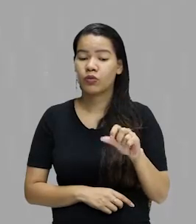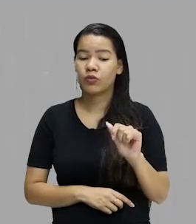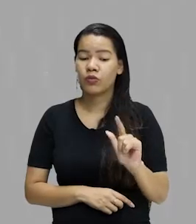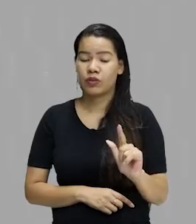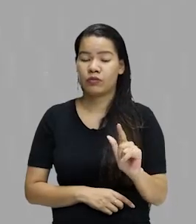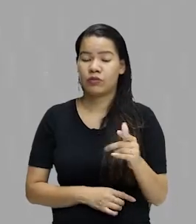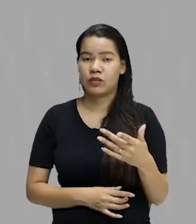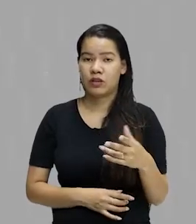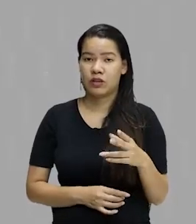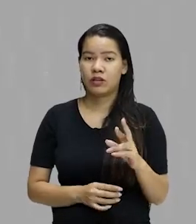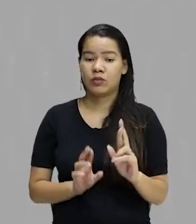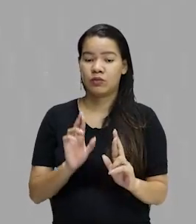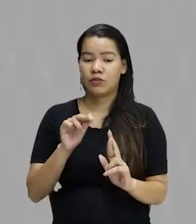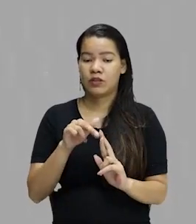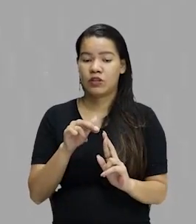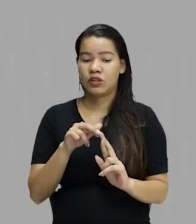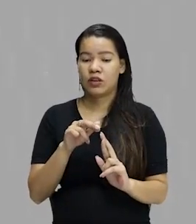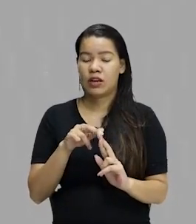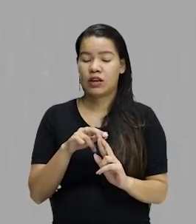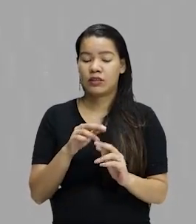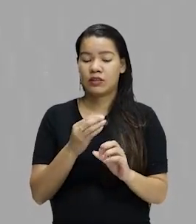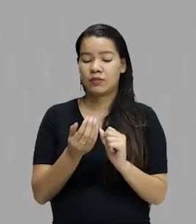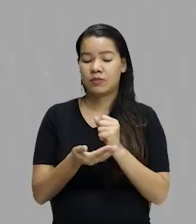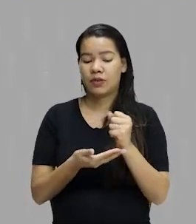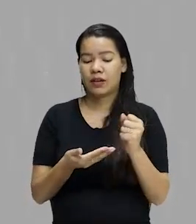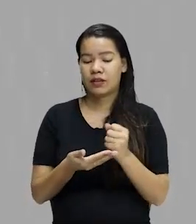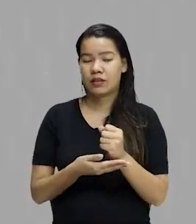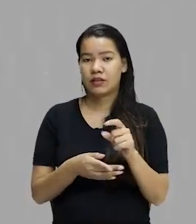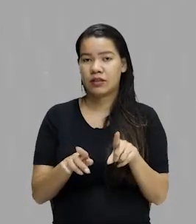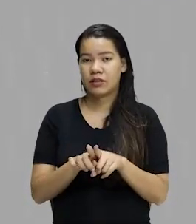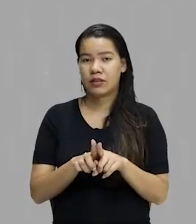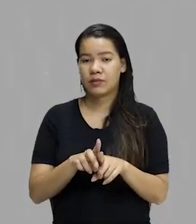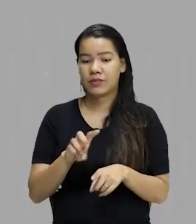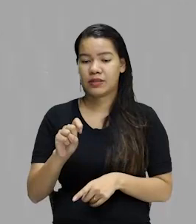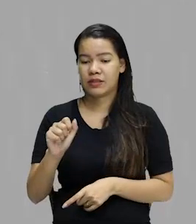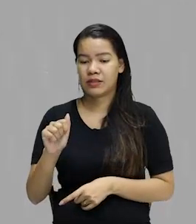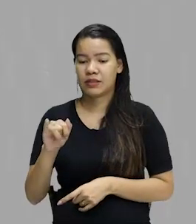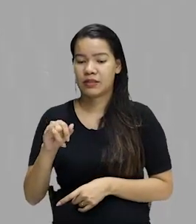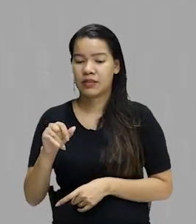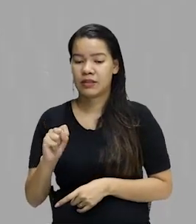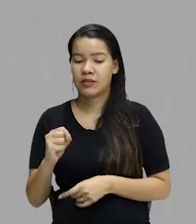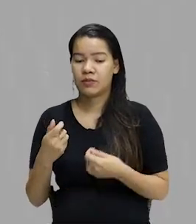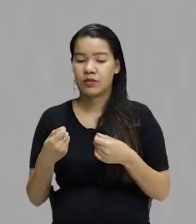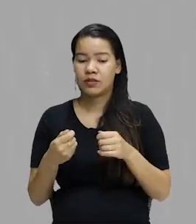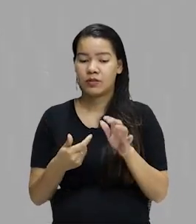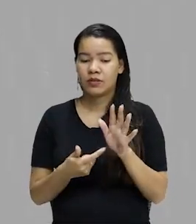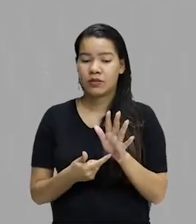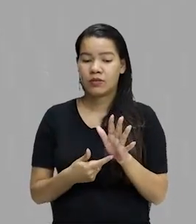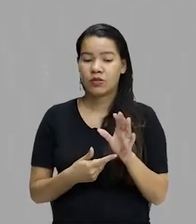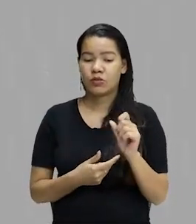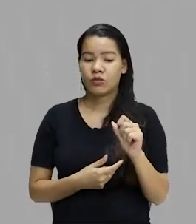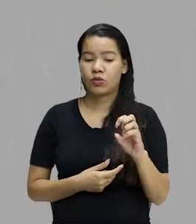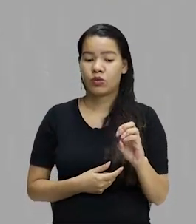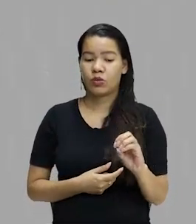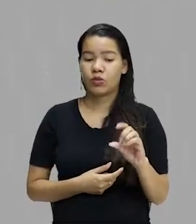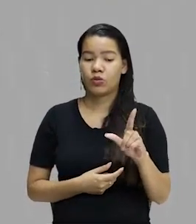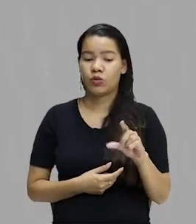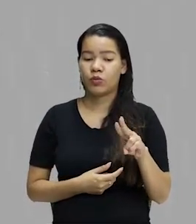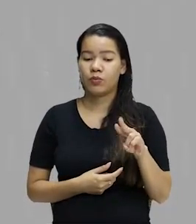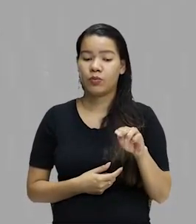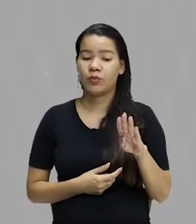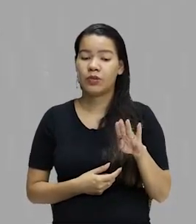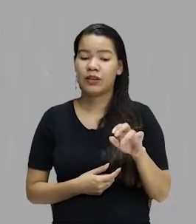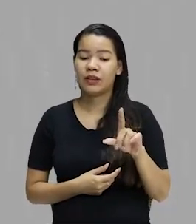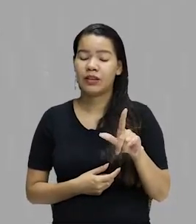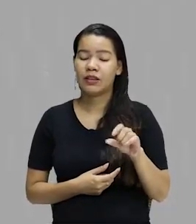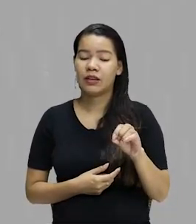sais. Eles devem apresentar uma solubilidade menor, certo? Então, eles vão precipitar.